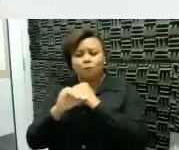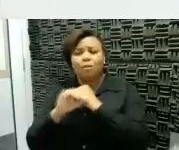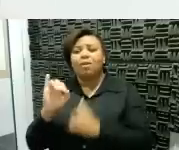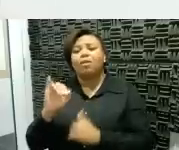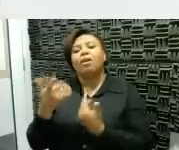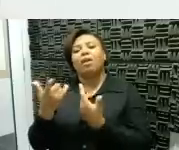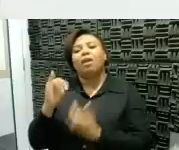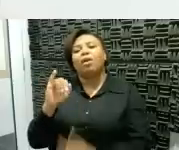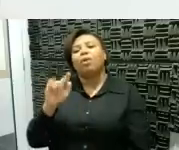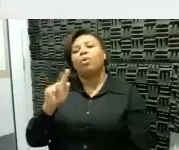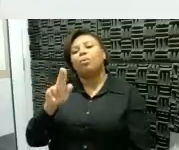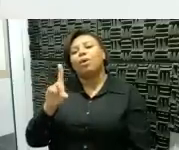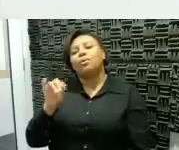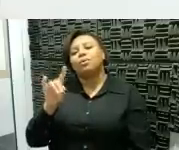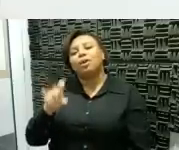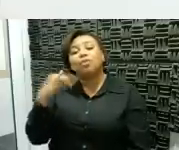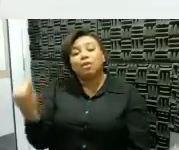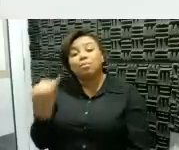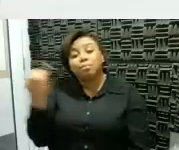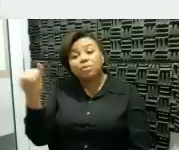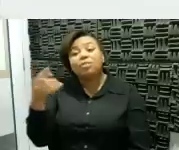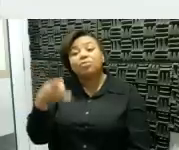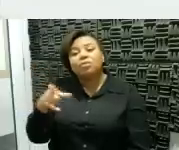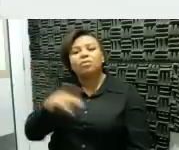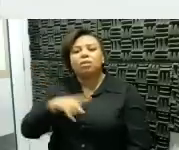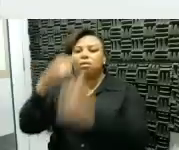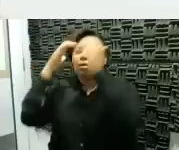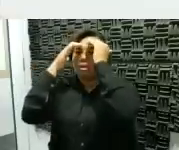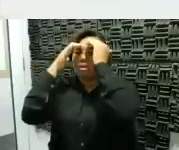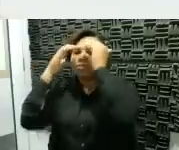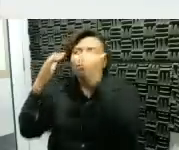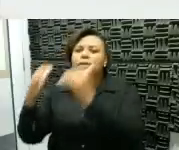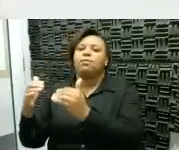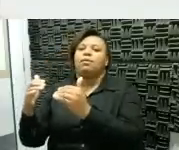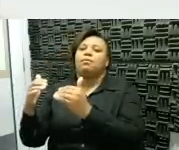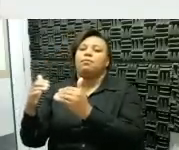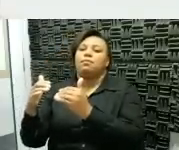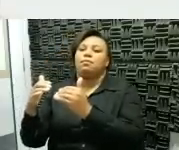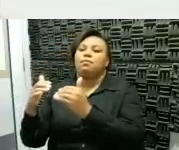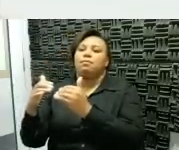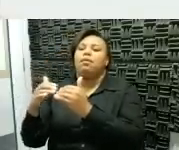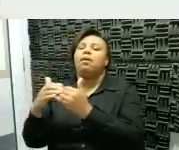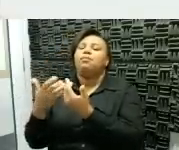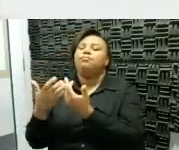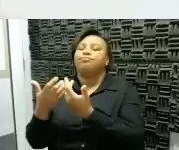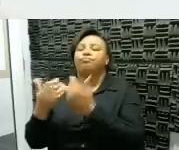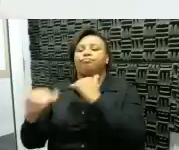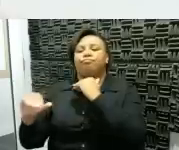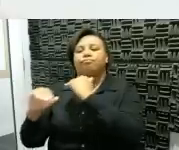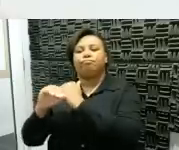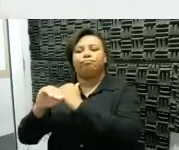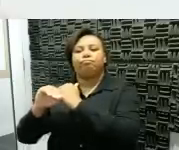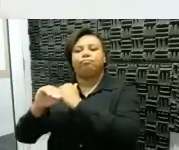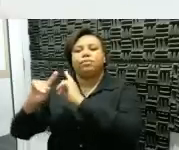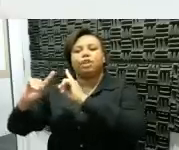igualdade tem que respeitar o princípio da Equidade ou seja da igualdade com respeito